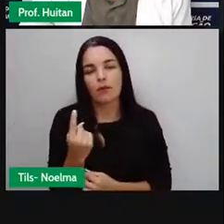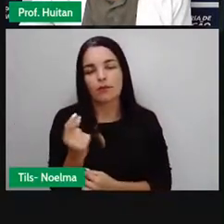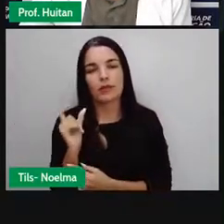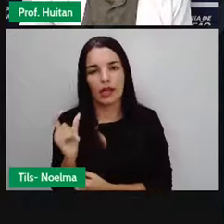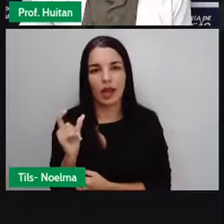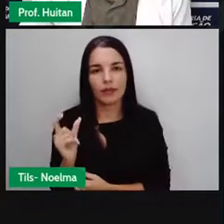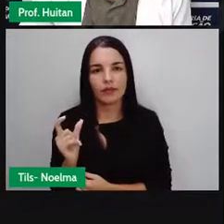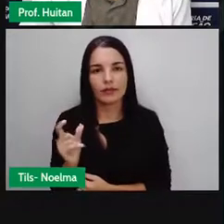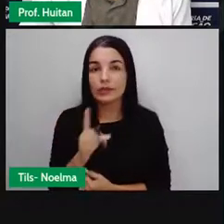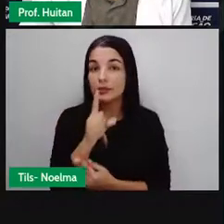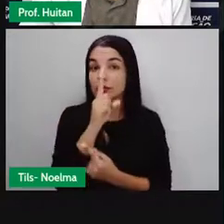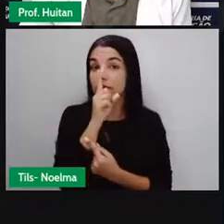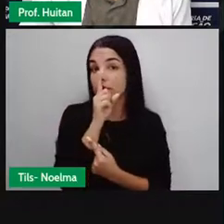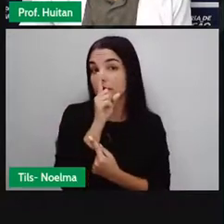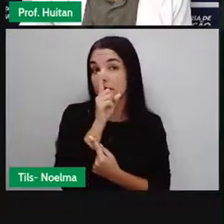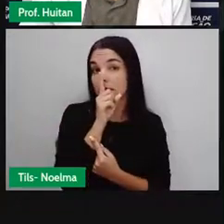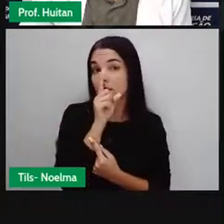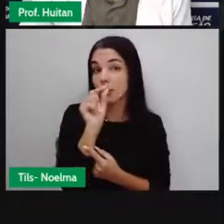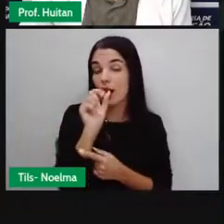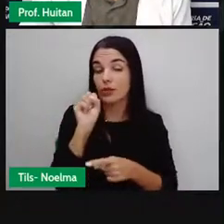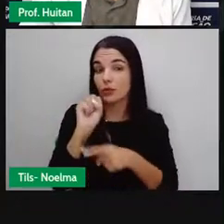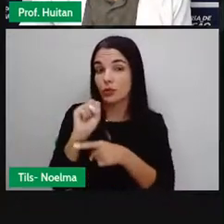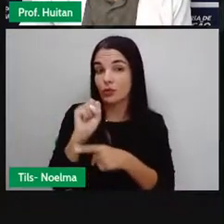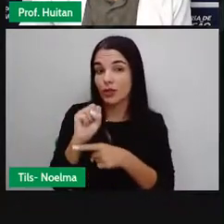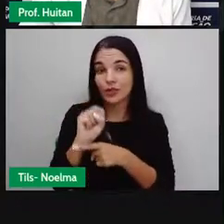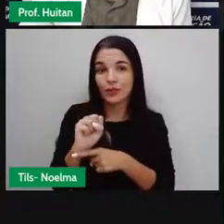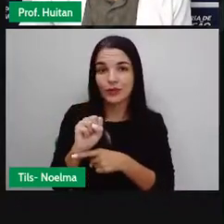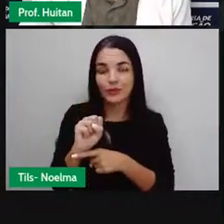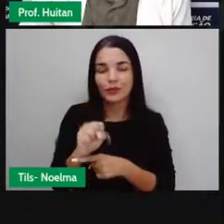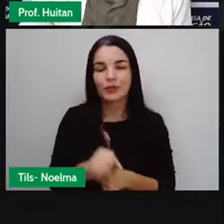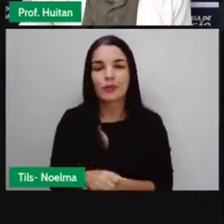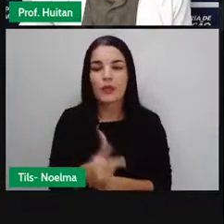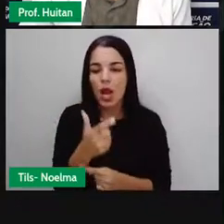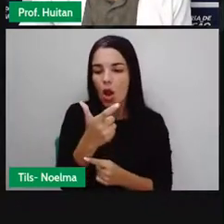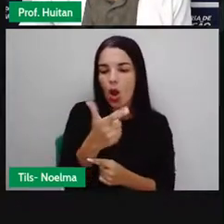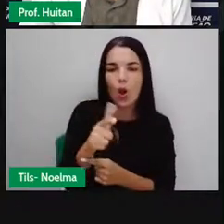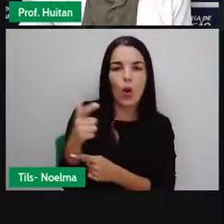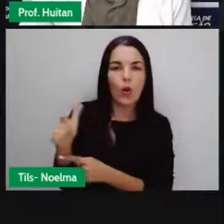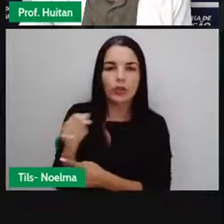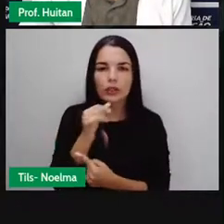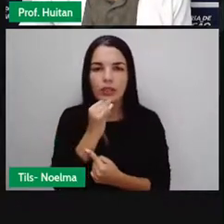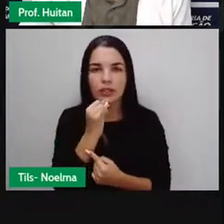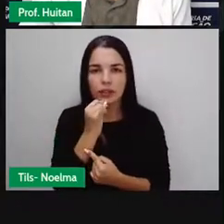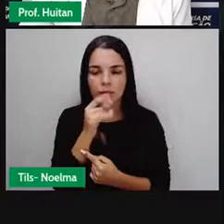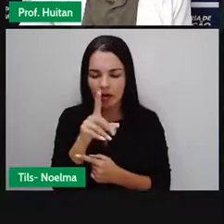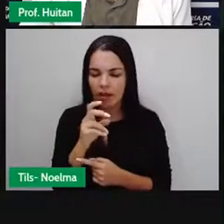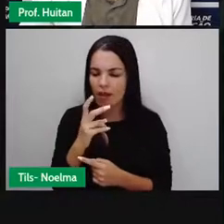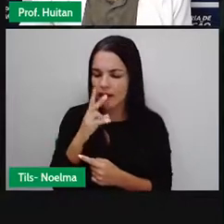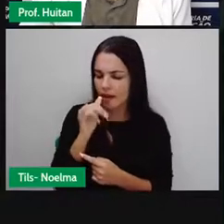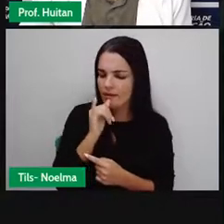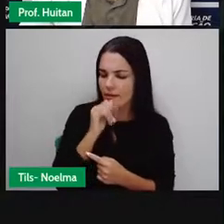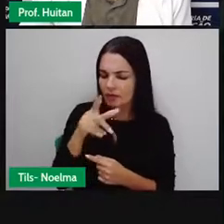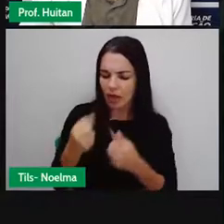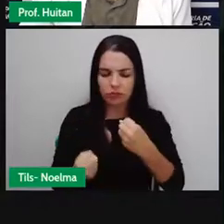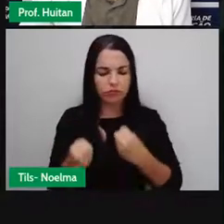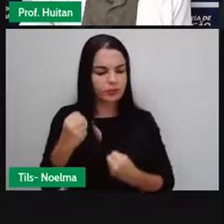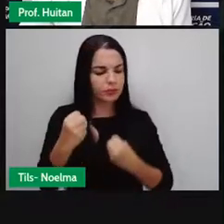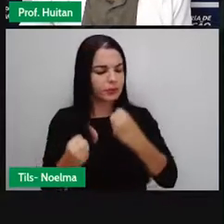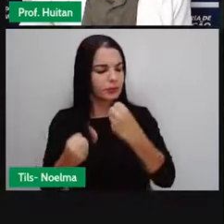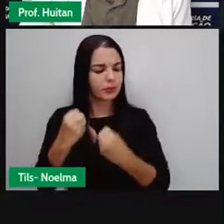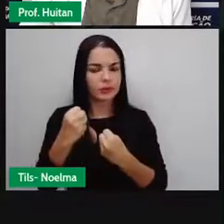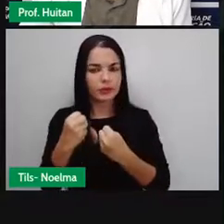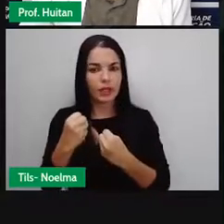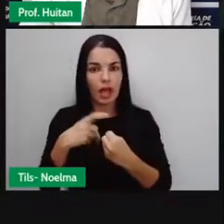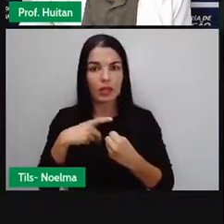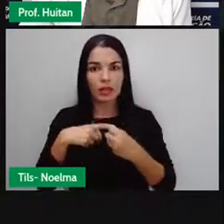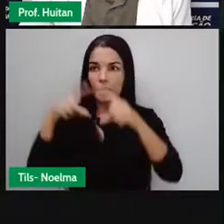palavra, silêncio, que é um substantivo. Outro exemplo: você vai ao trânsito, está no trânsito dirigindo, e